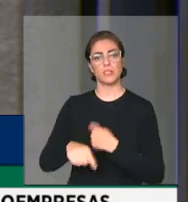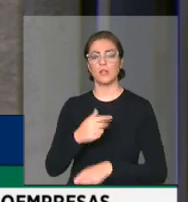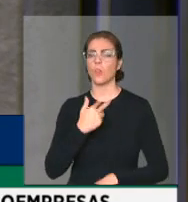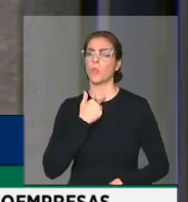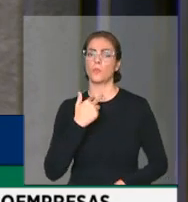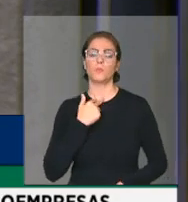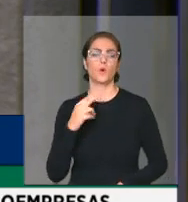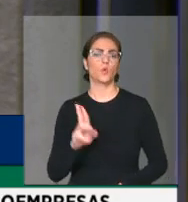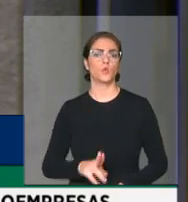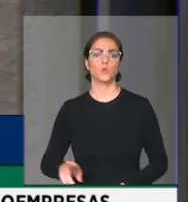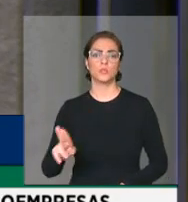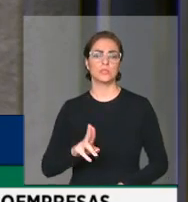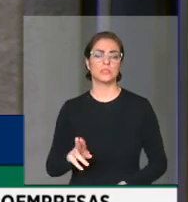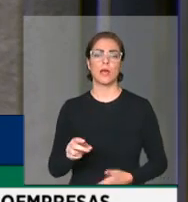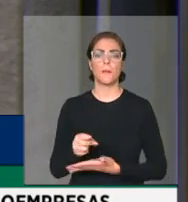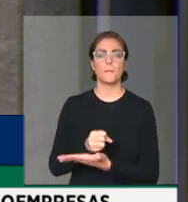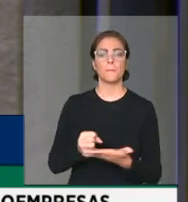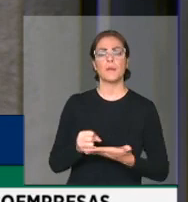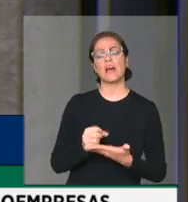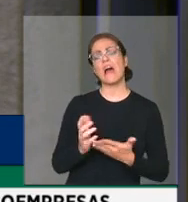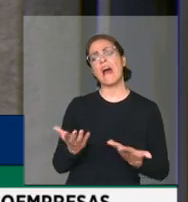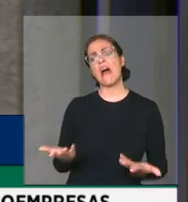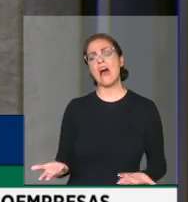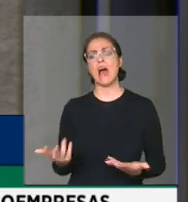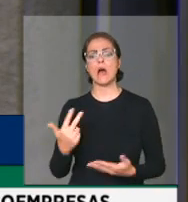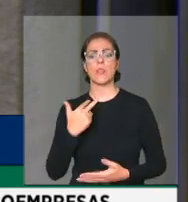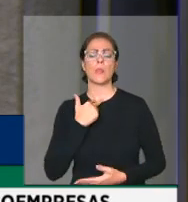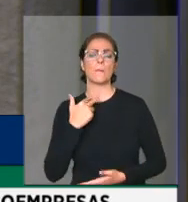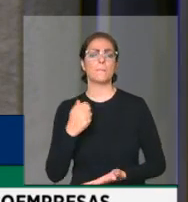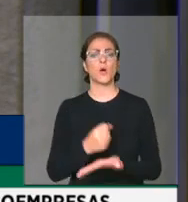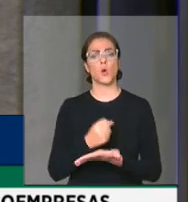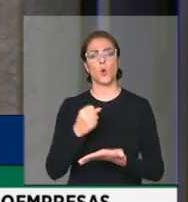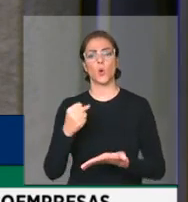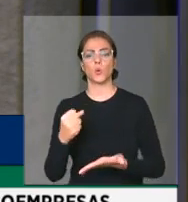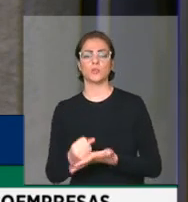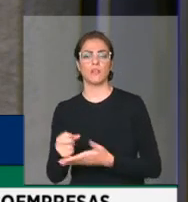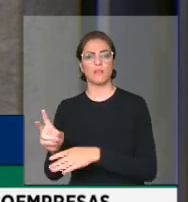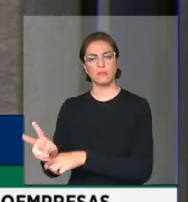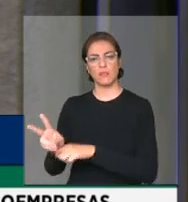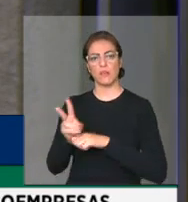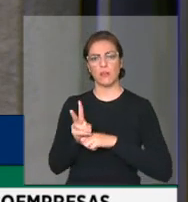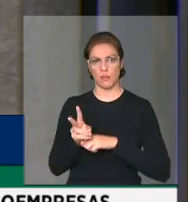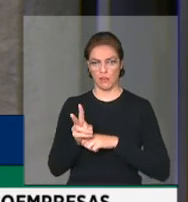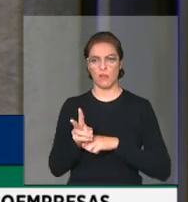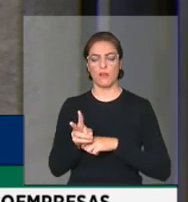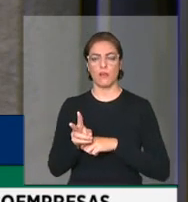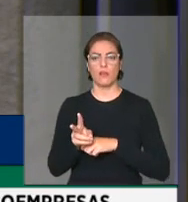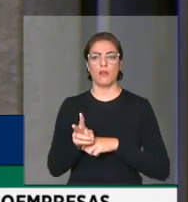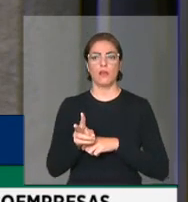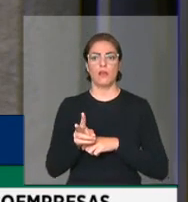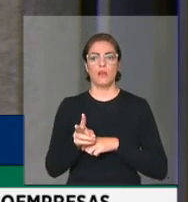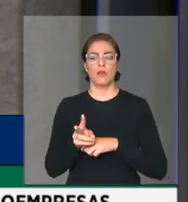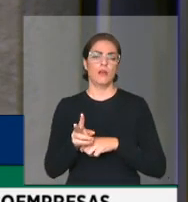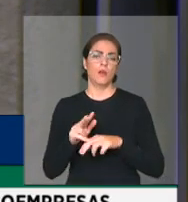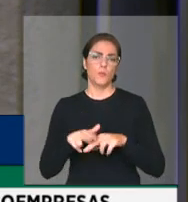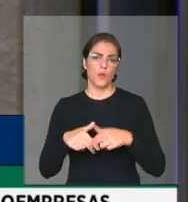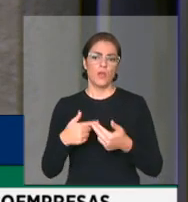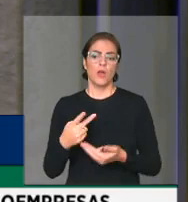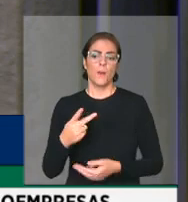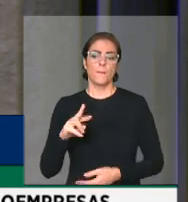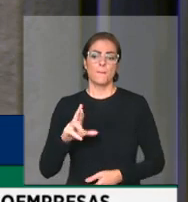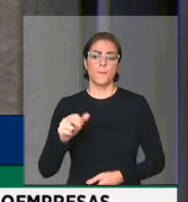poderão utilizar como fundamento para a não realização da contratação da linha de crédito no âmbito do PRONAMP